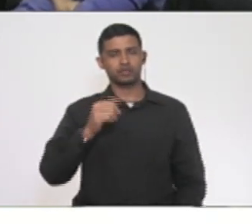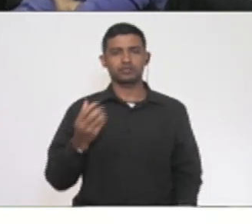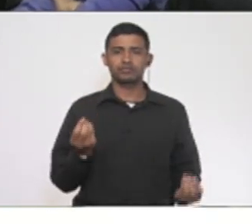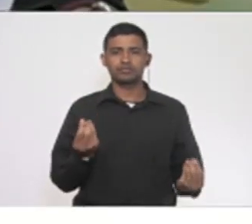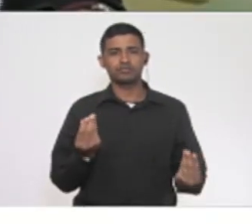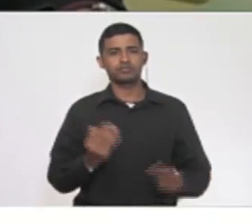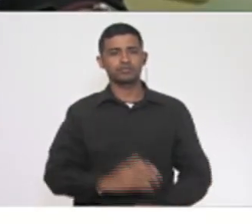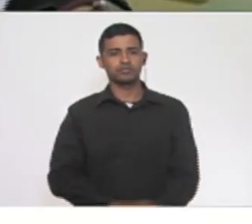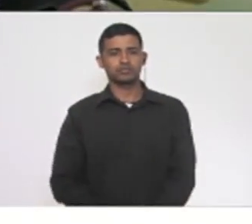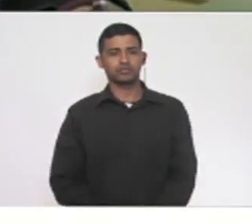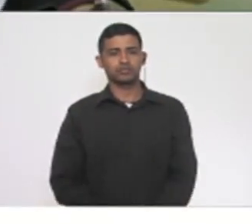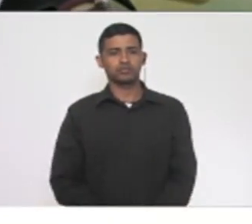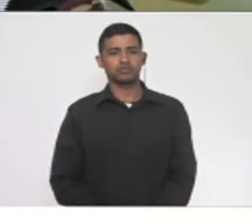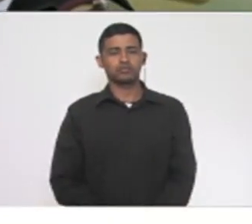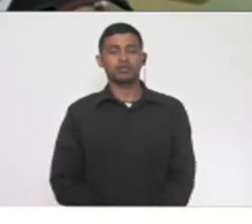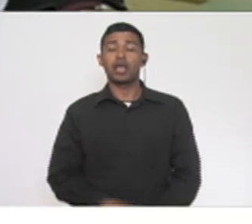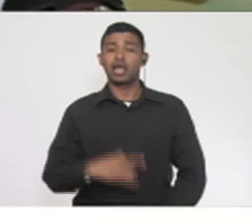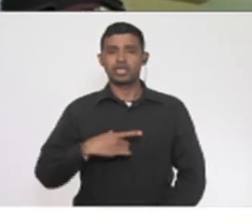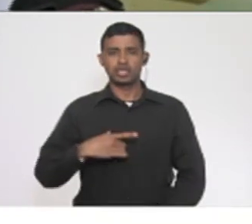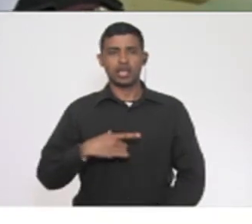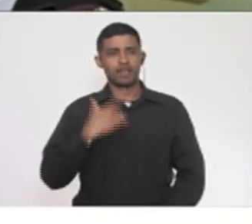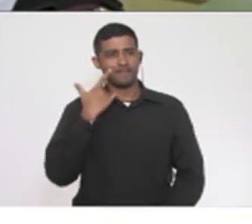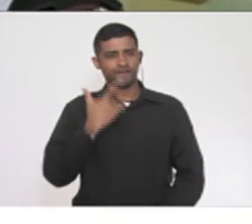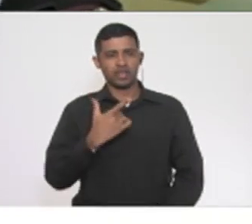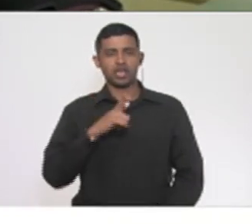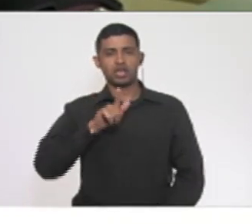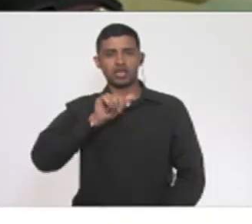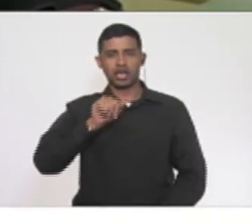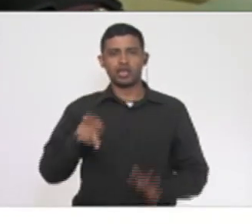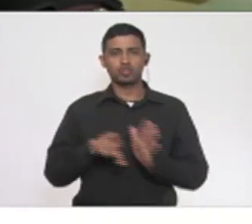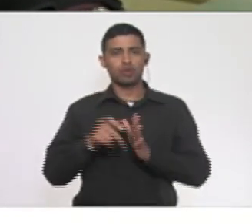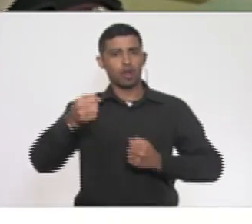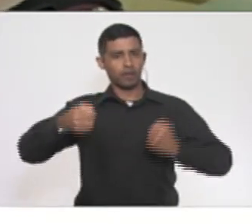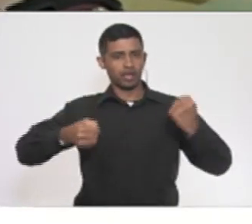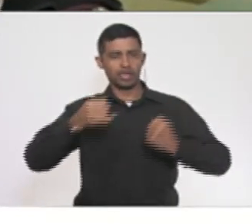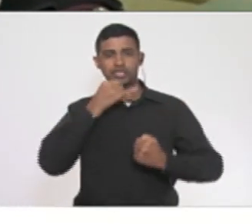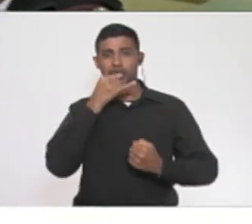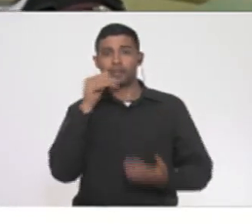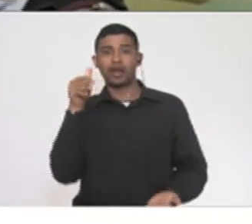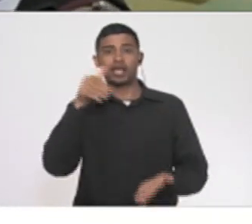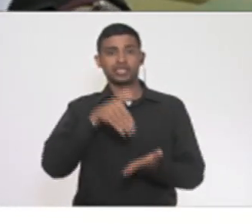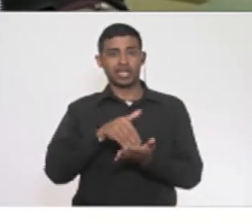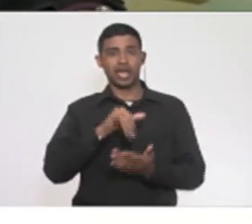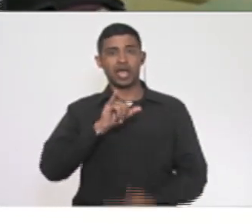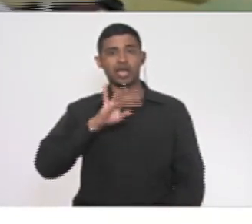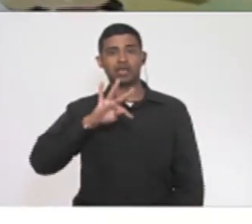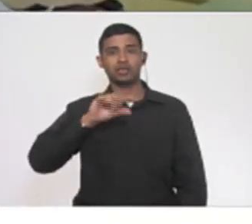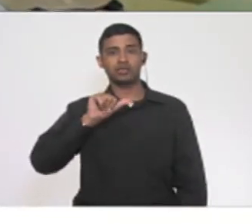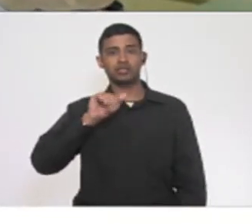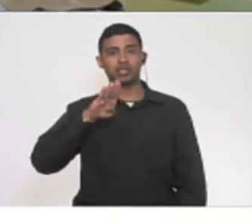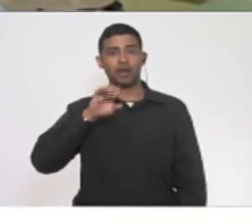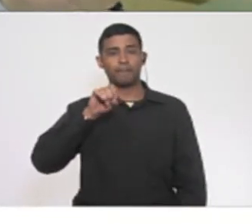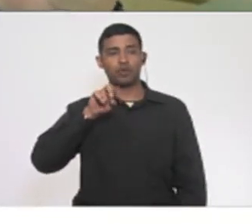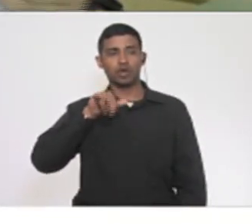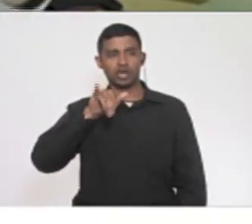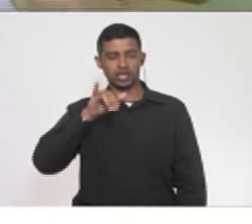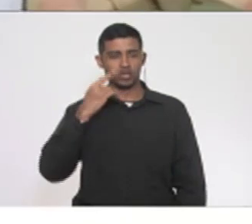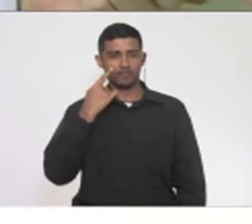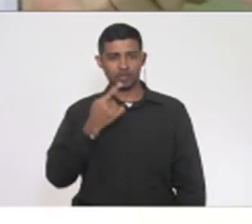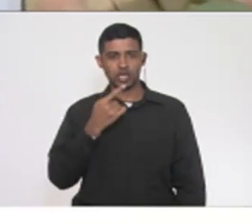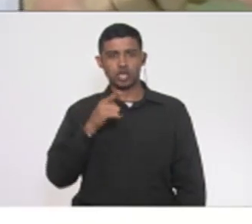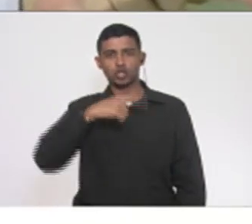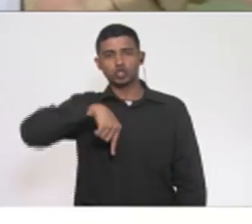de valor, por exemplo, de gás veicular, lá, por exemplo, até Itaboraí, da gente ser 80 centavos mais caro